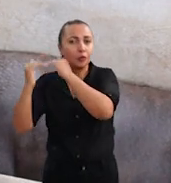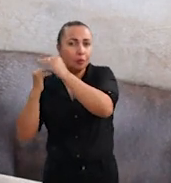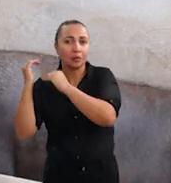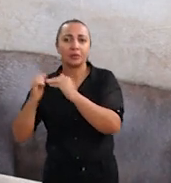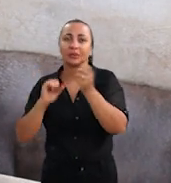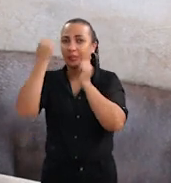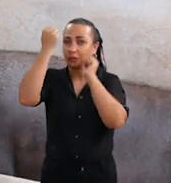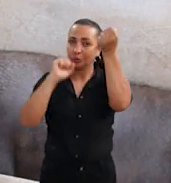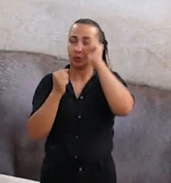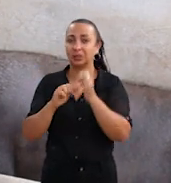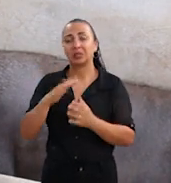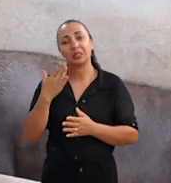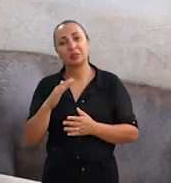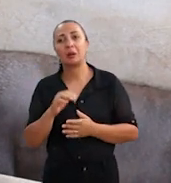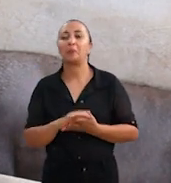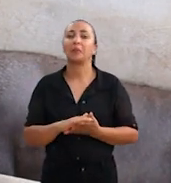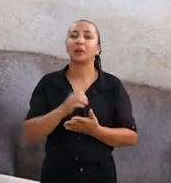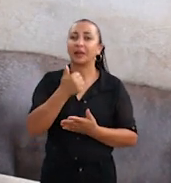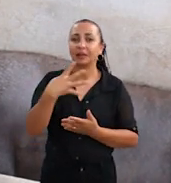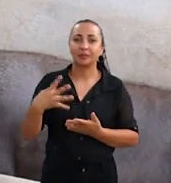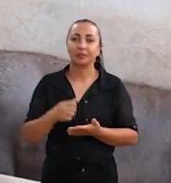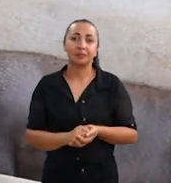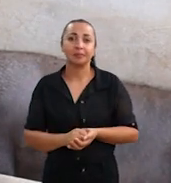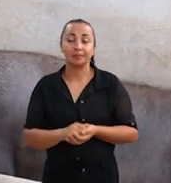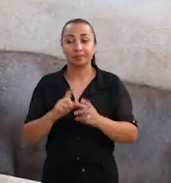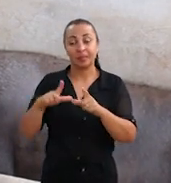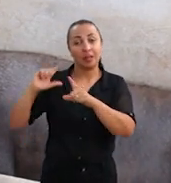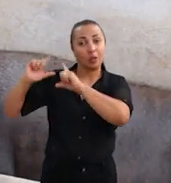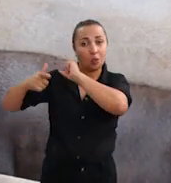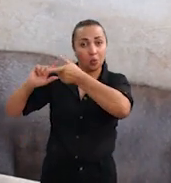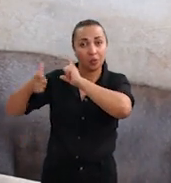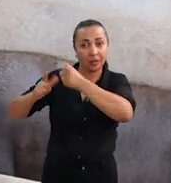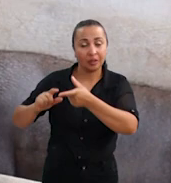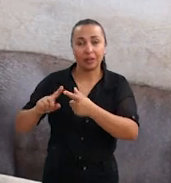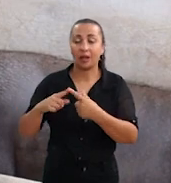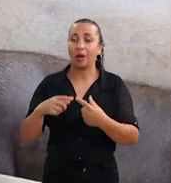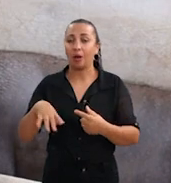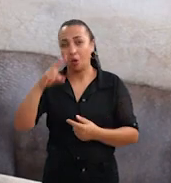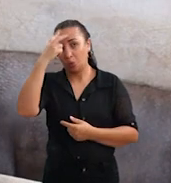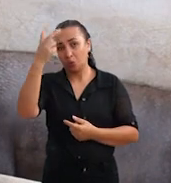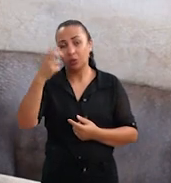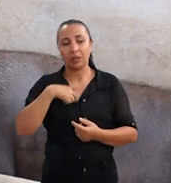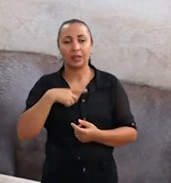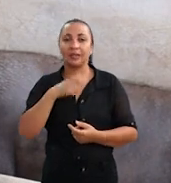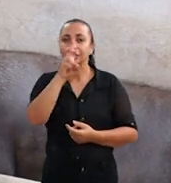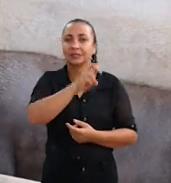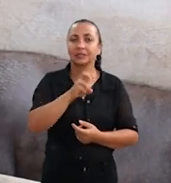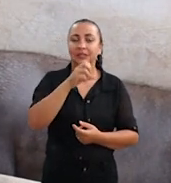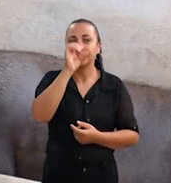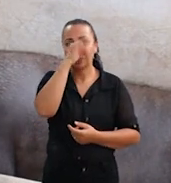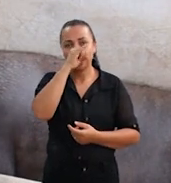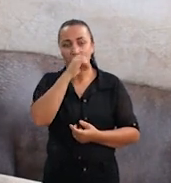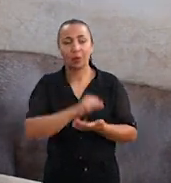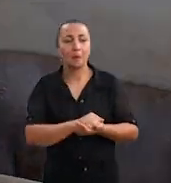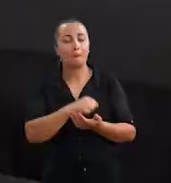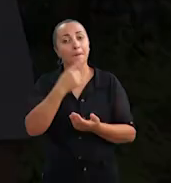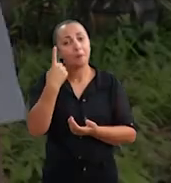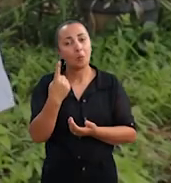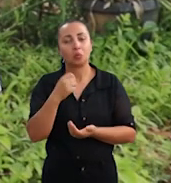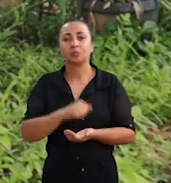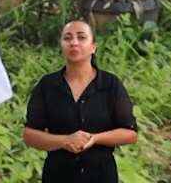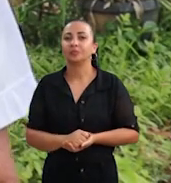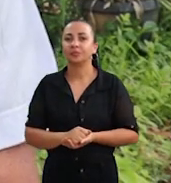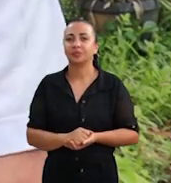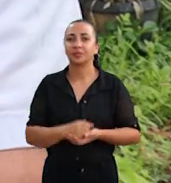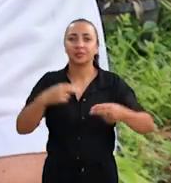indústria é 14. Na suinocultura colonial mais ou menos conhecida que a gente tem hoje, são 5 leitões por porca. Então eu já fiz um salto. A